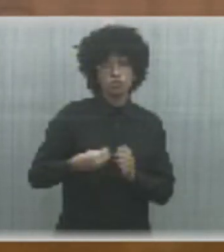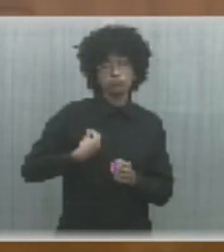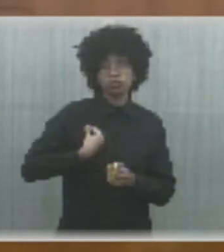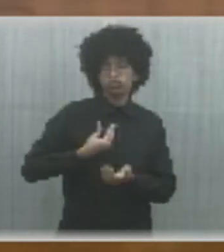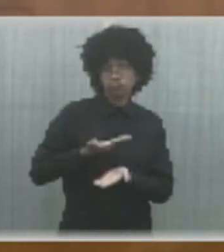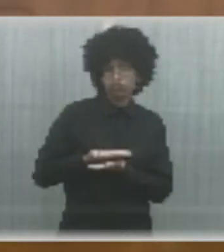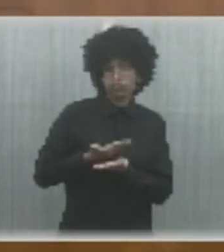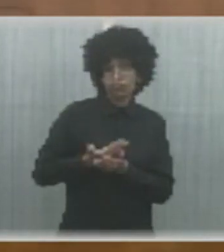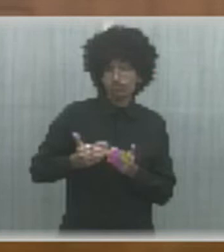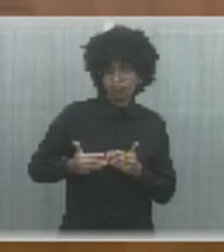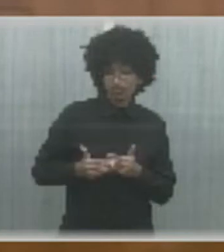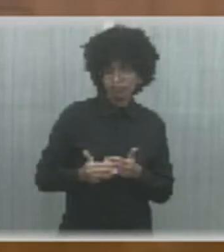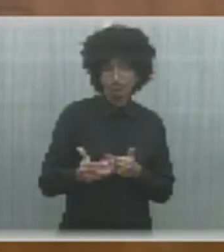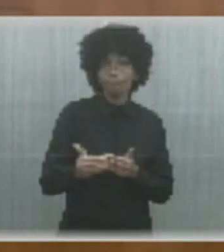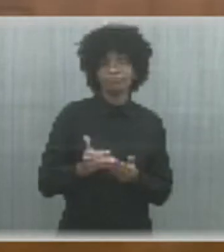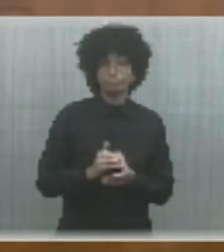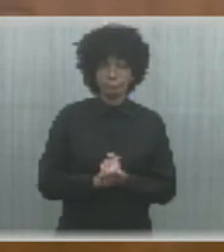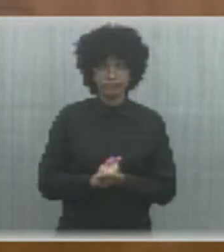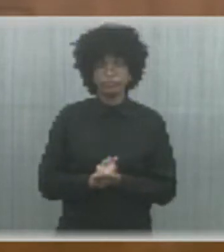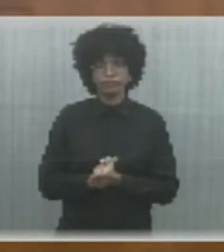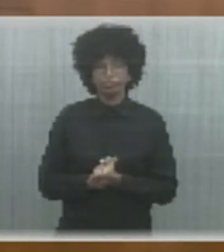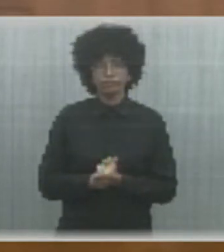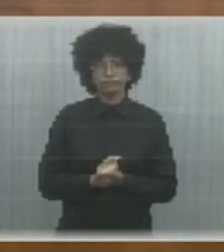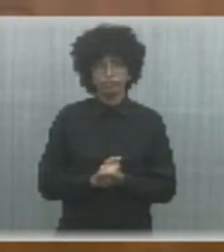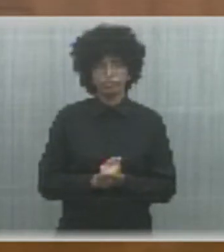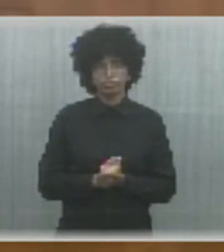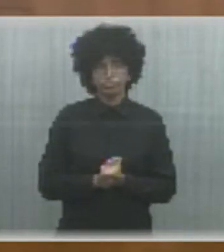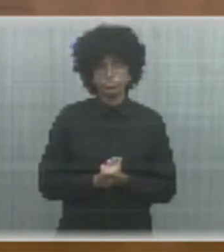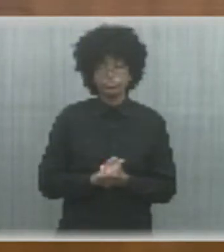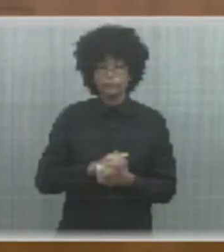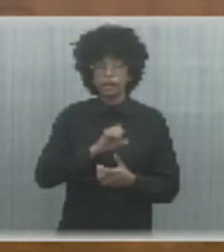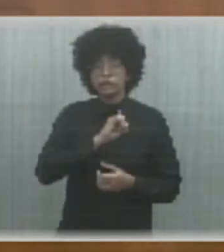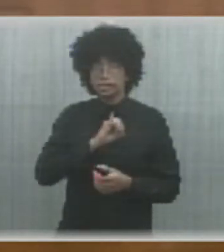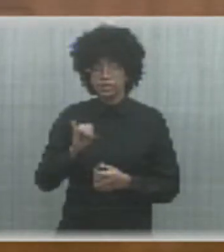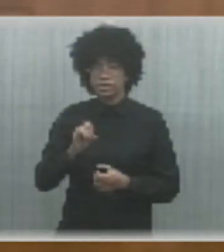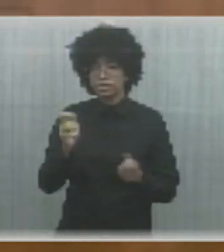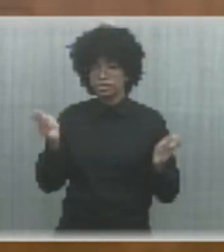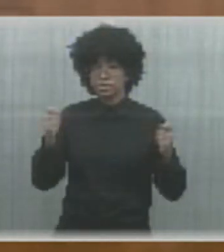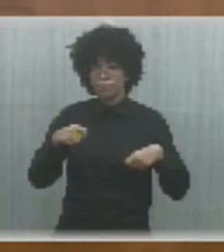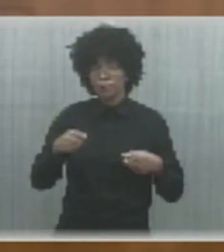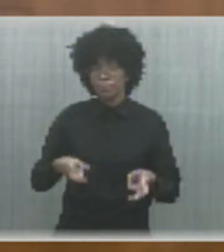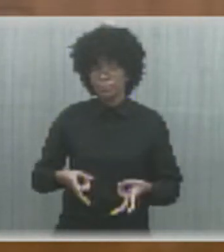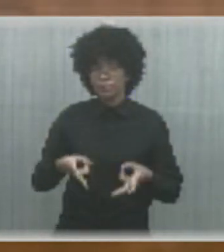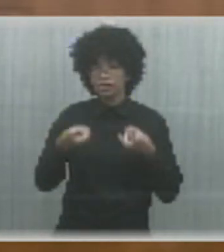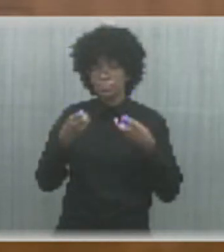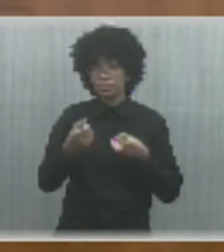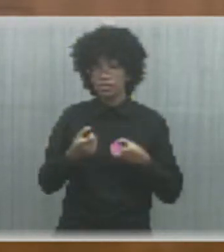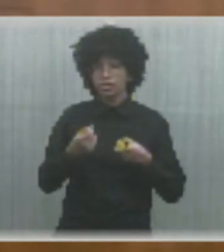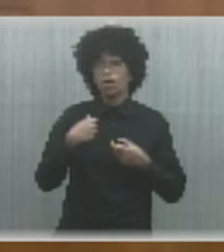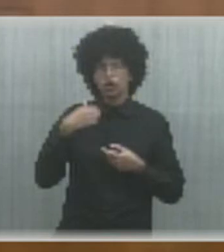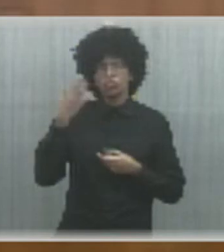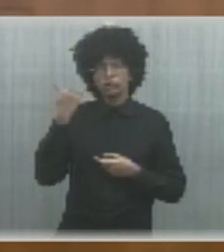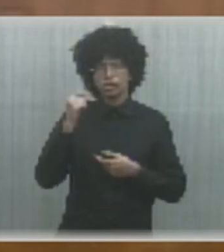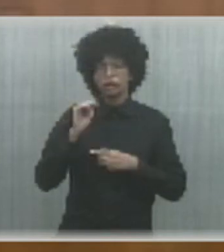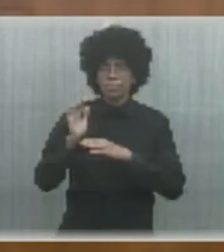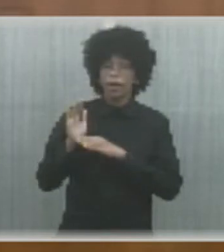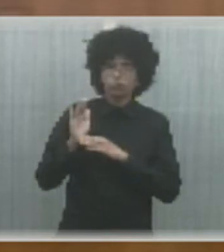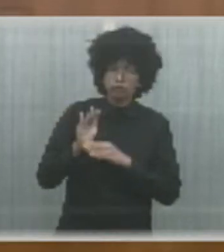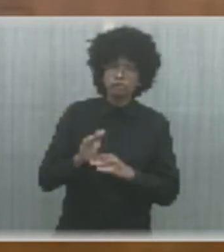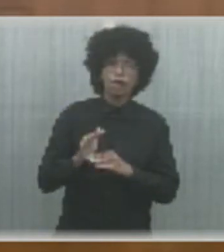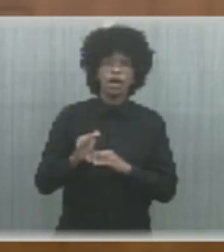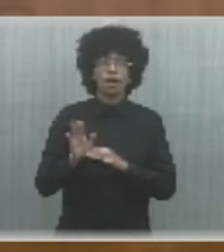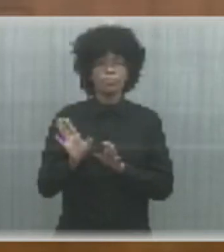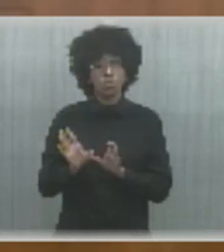inteira para isso. Então, se entende a boa vontade de se tentar abrir um mercado para